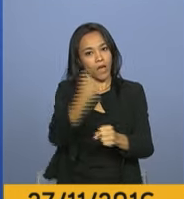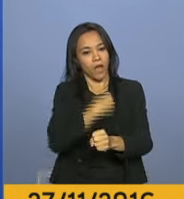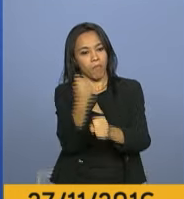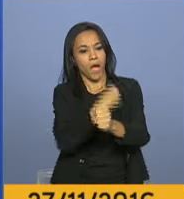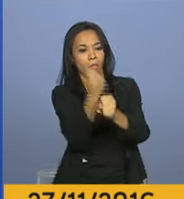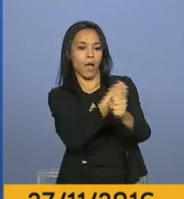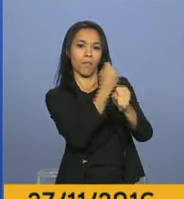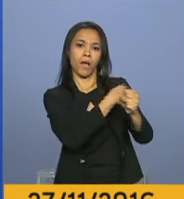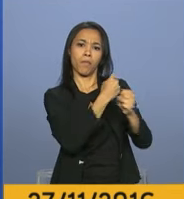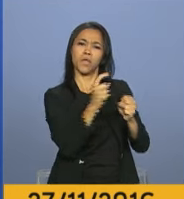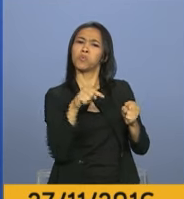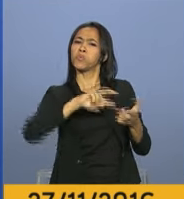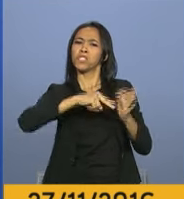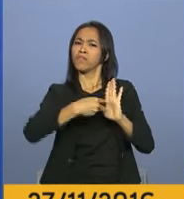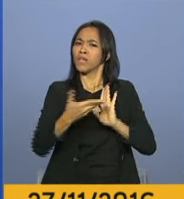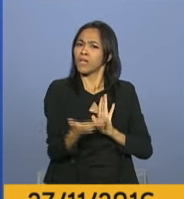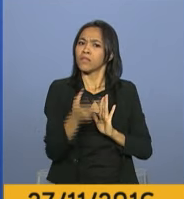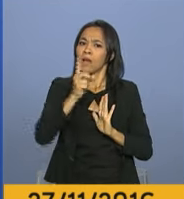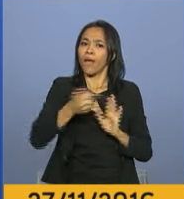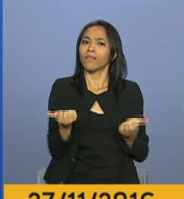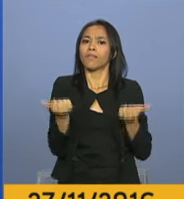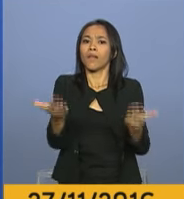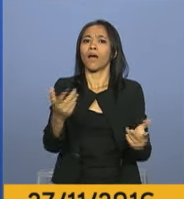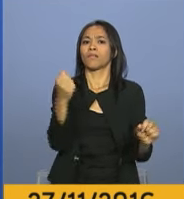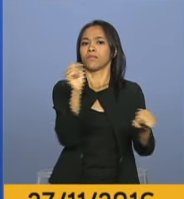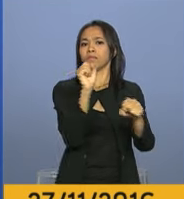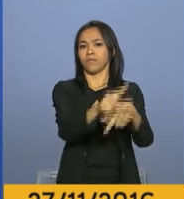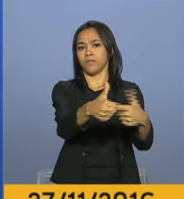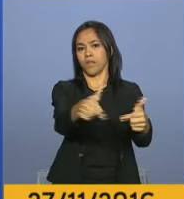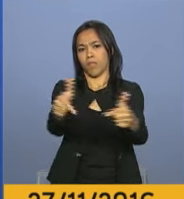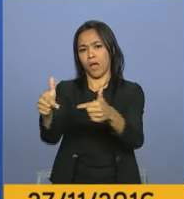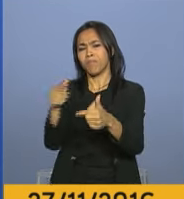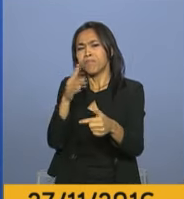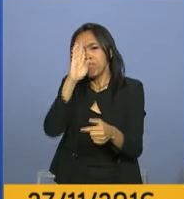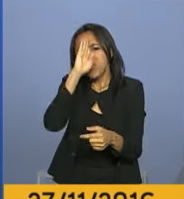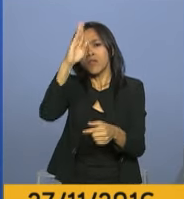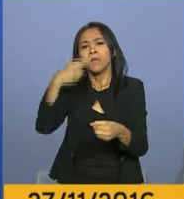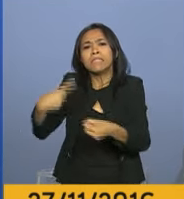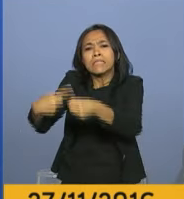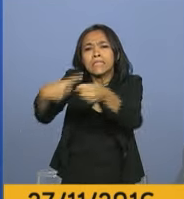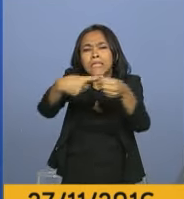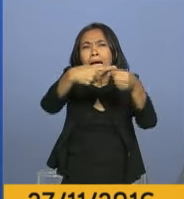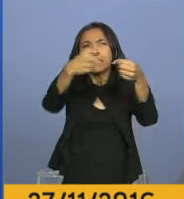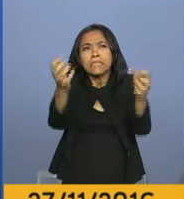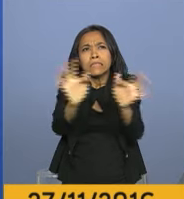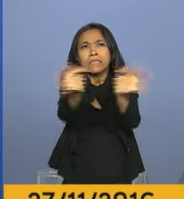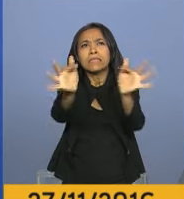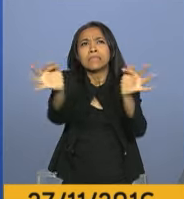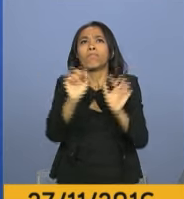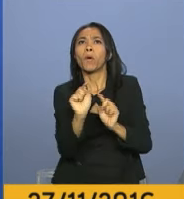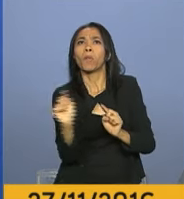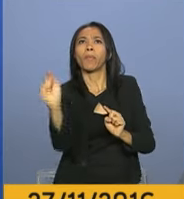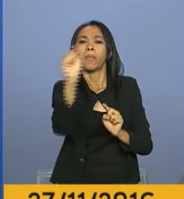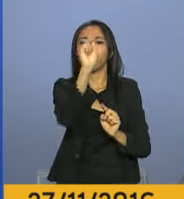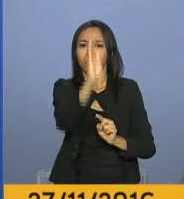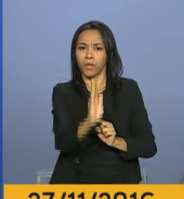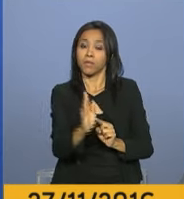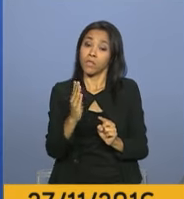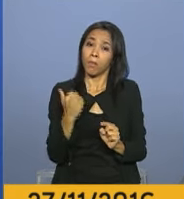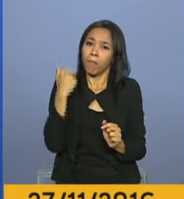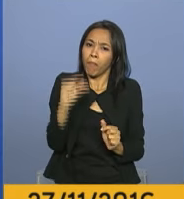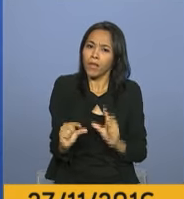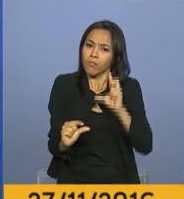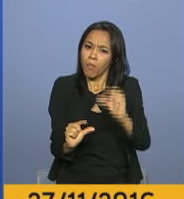obra significa dar emprego, especialmente nos pequenos municípios. Então, nós vamos, passo a passo,